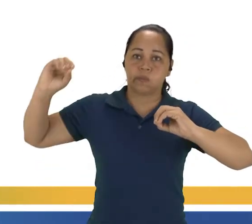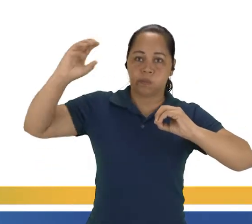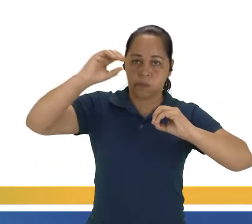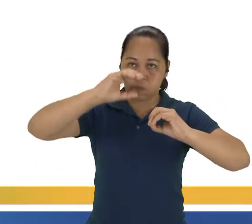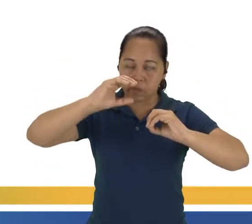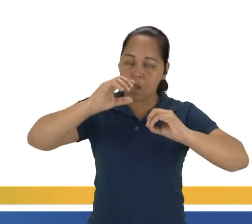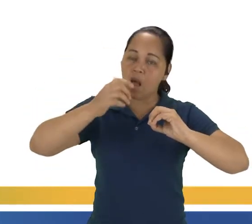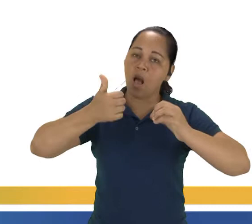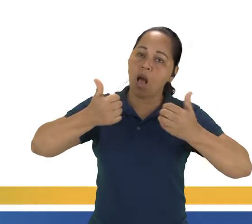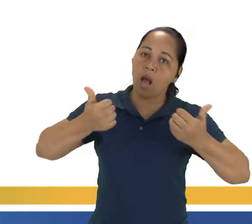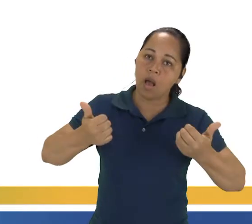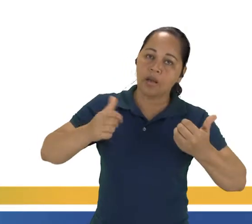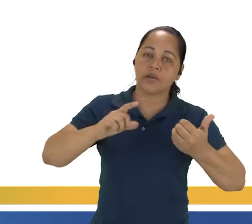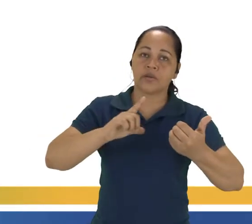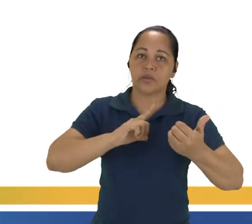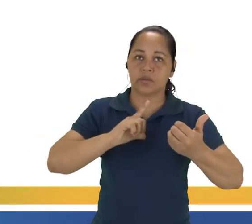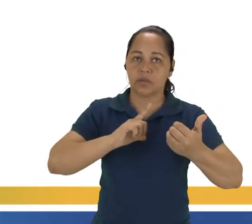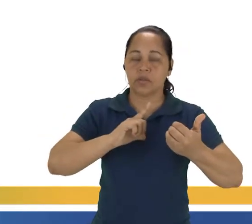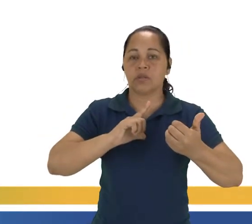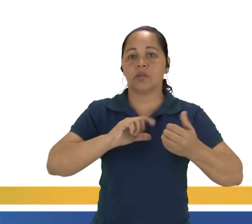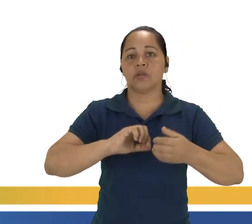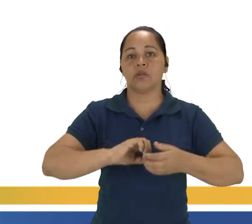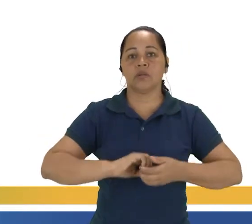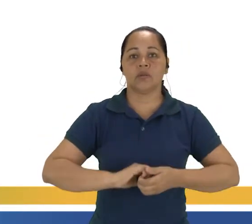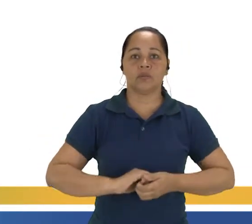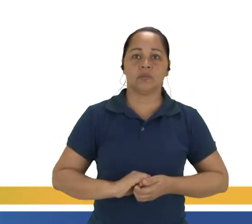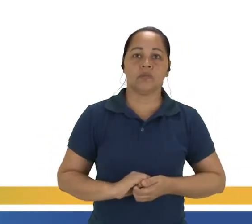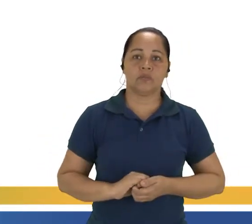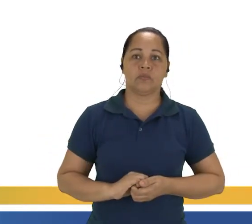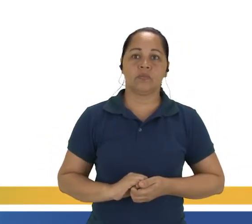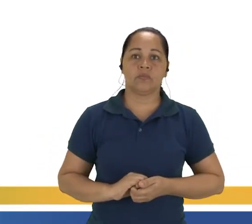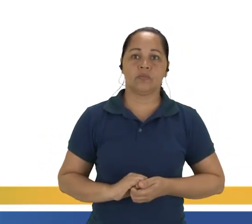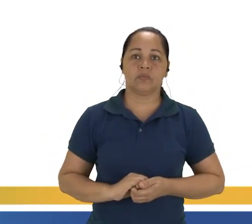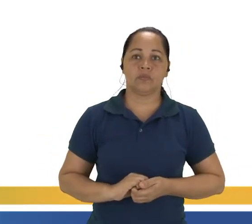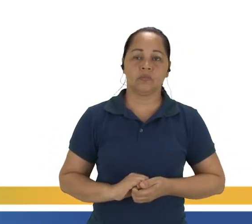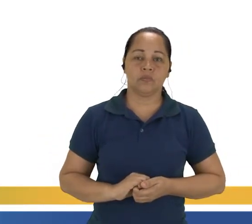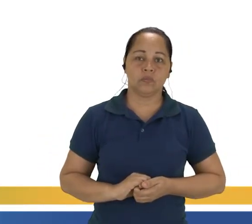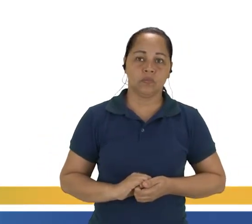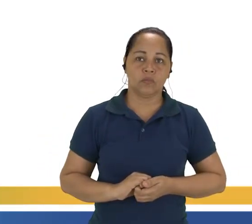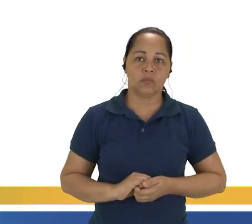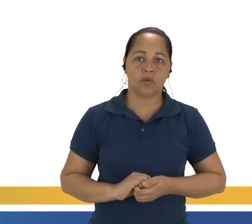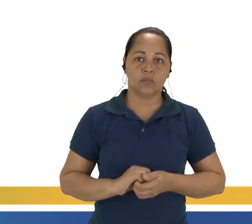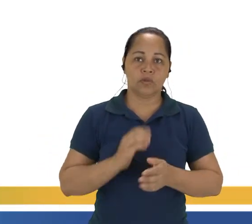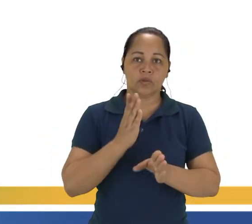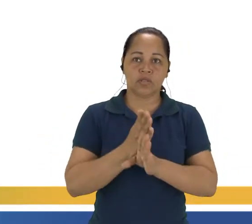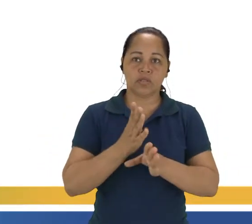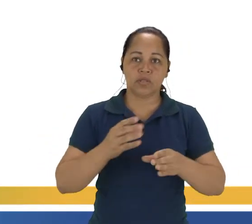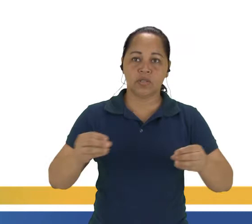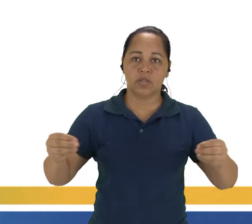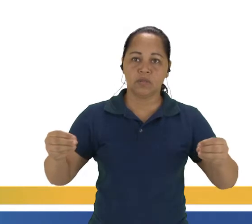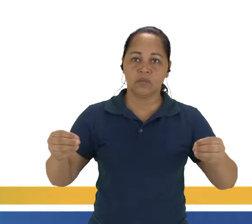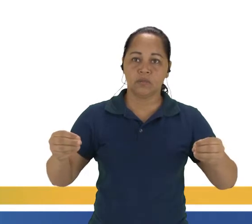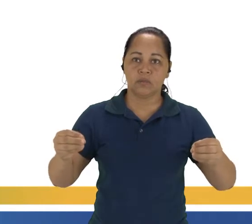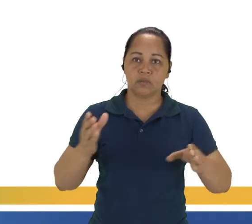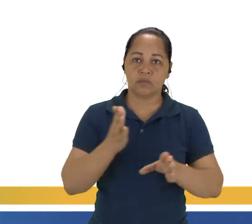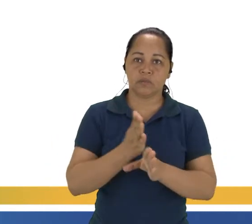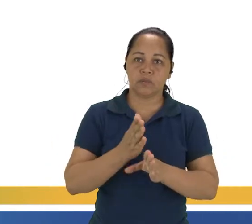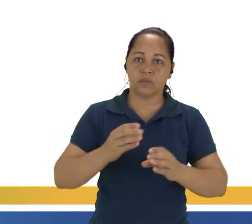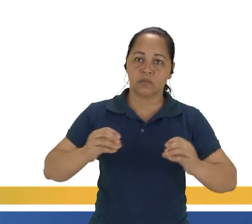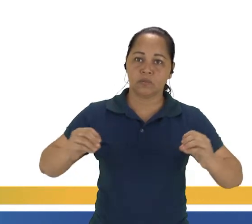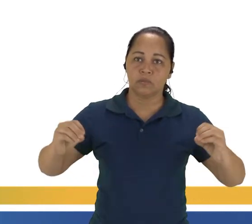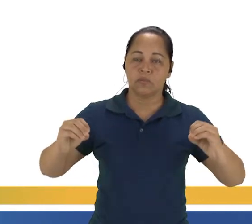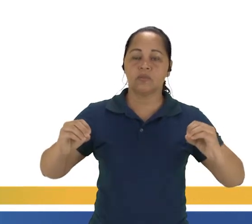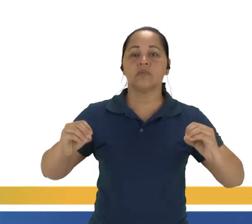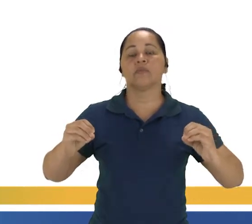né, a maior parte do tempo da vida da célula, ela vai estar em intérfase. E nessa intérfase a gente